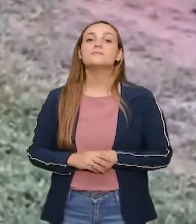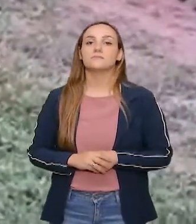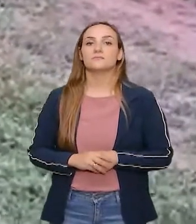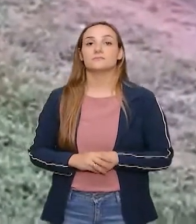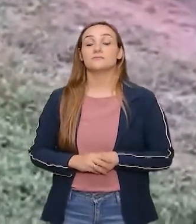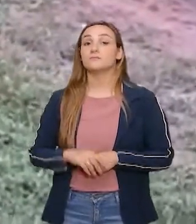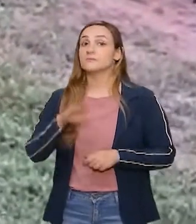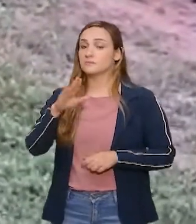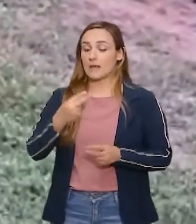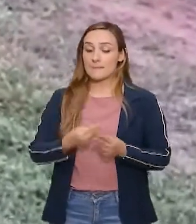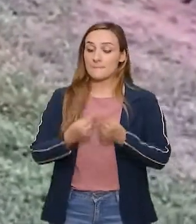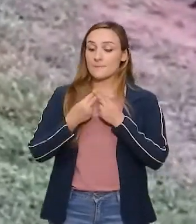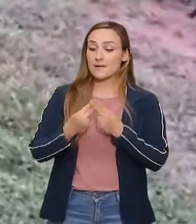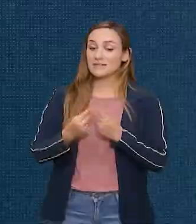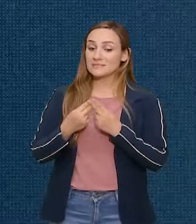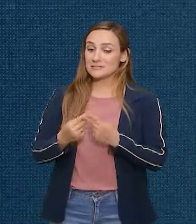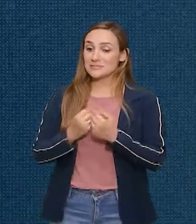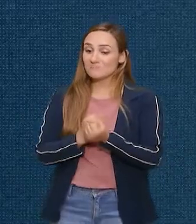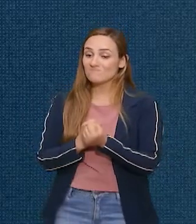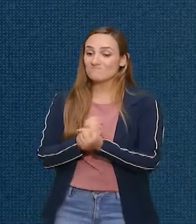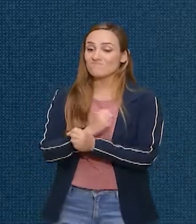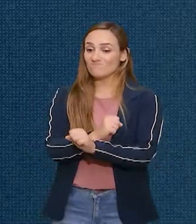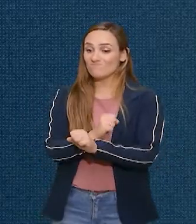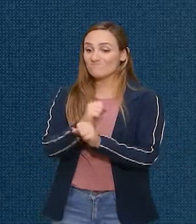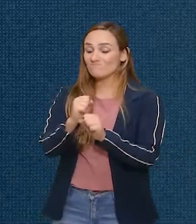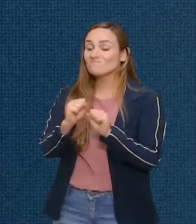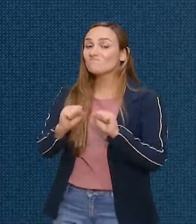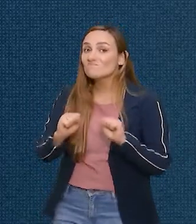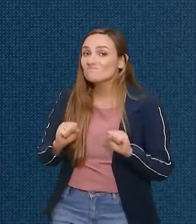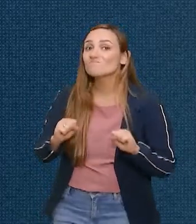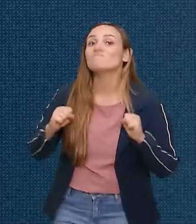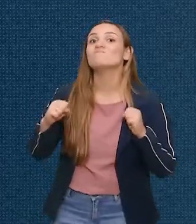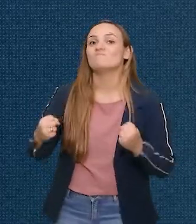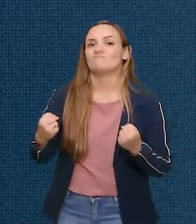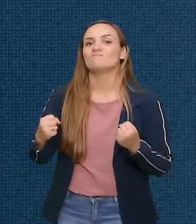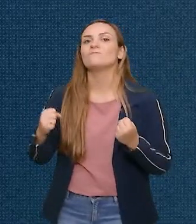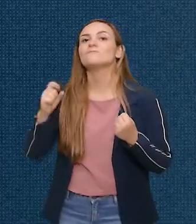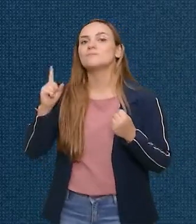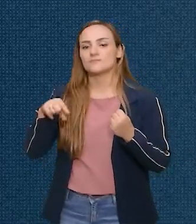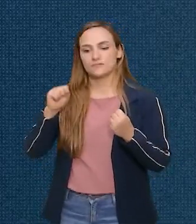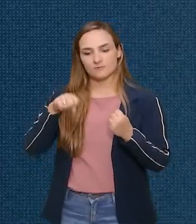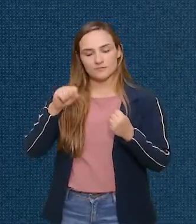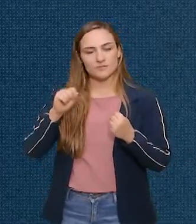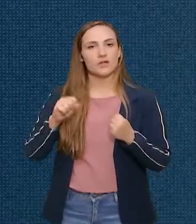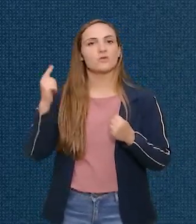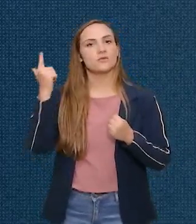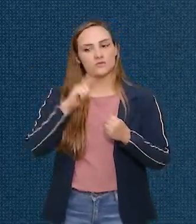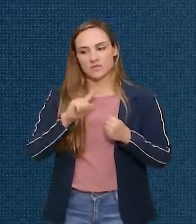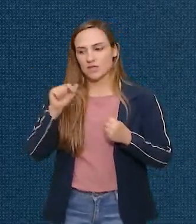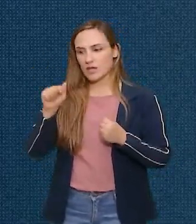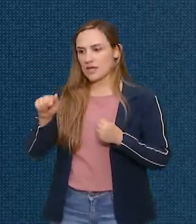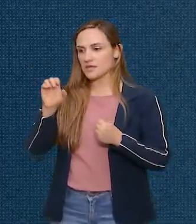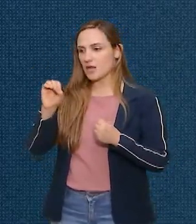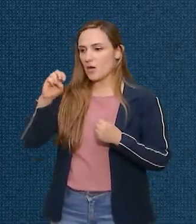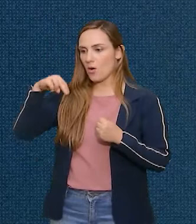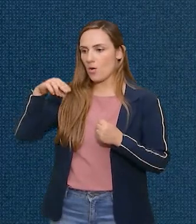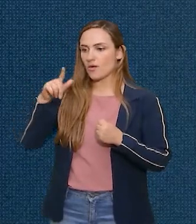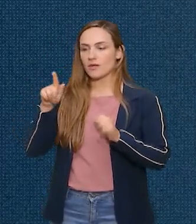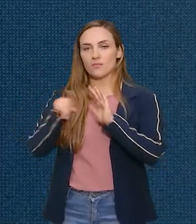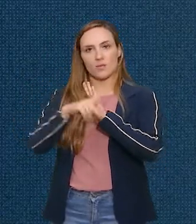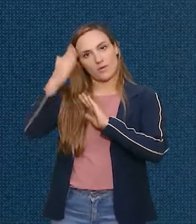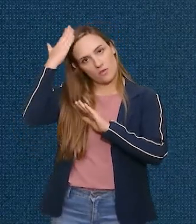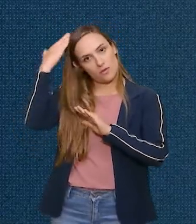A tal paciência, perseverança e força de vontade também fazem parte da engrenagem que mantém essa ONG de